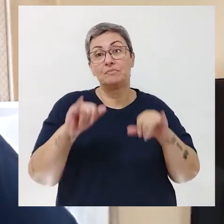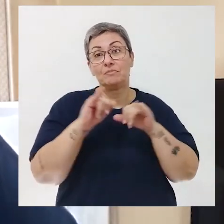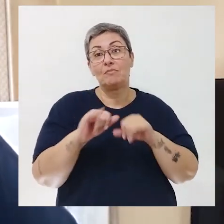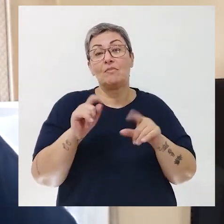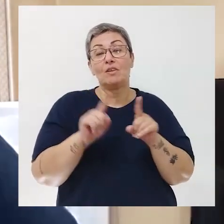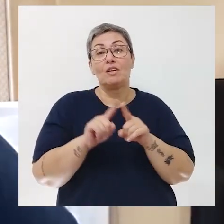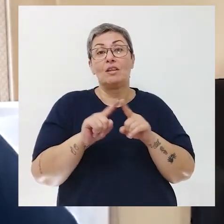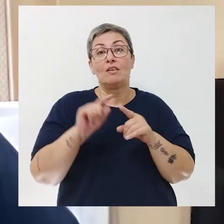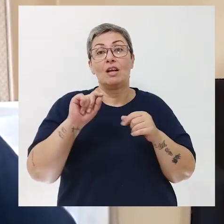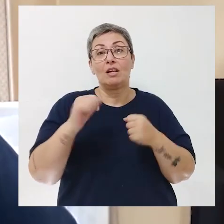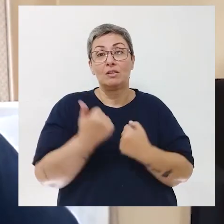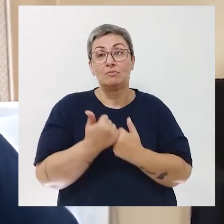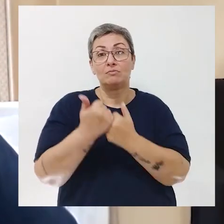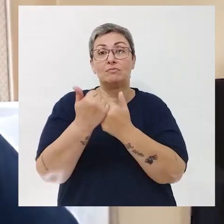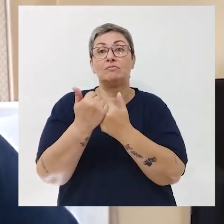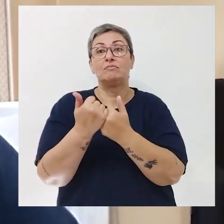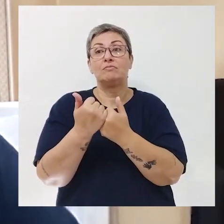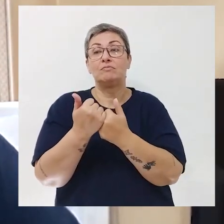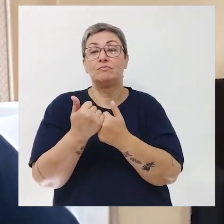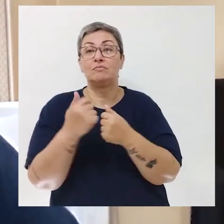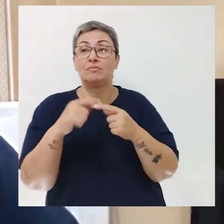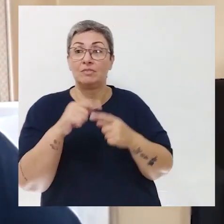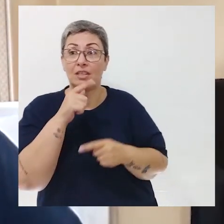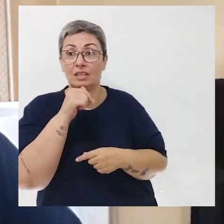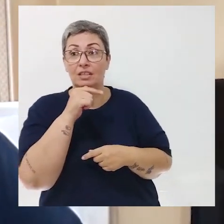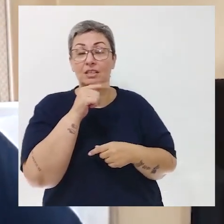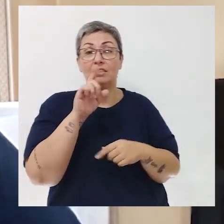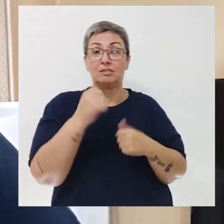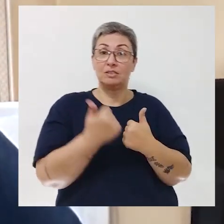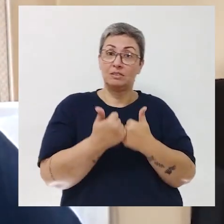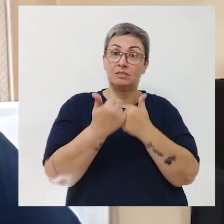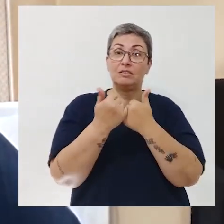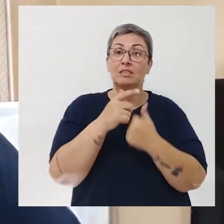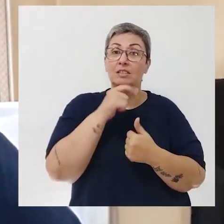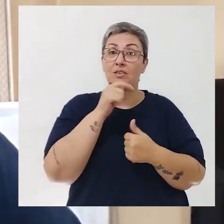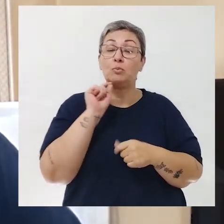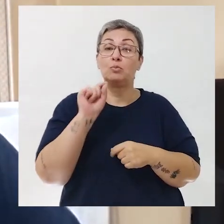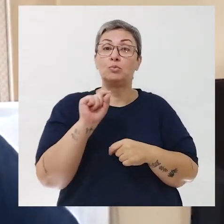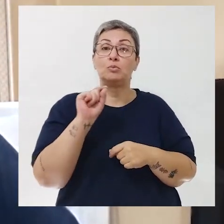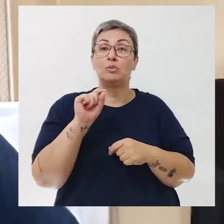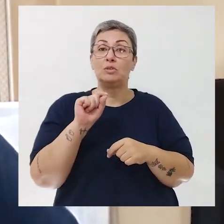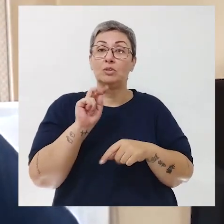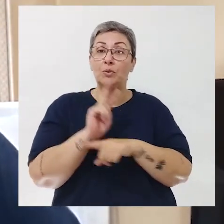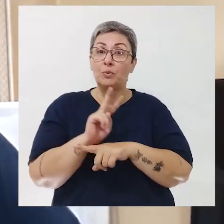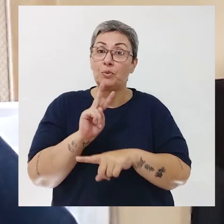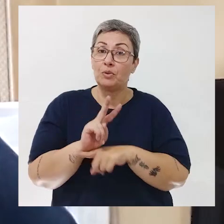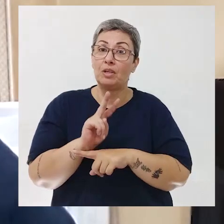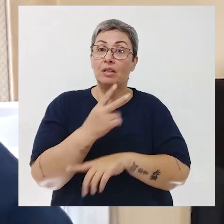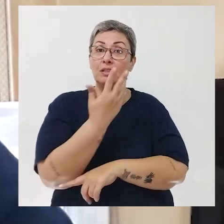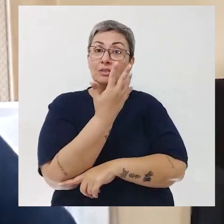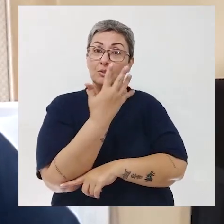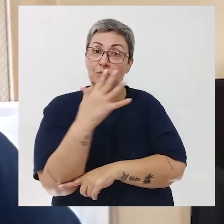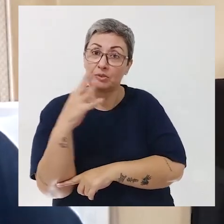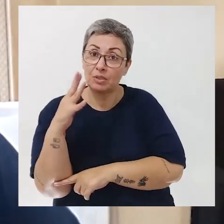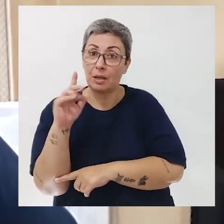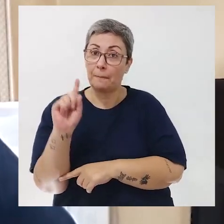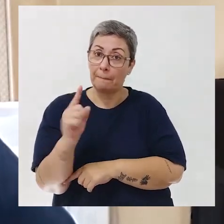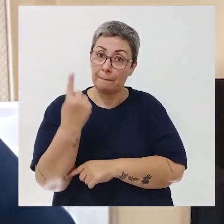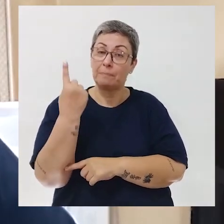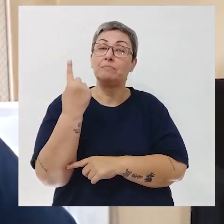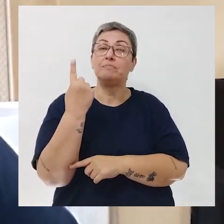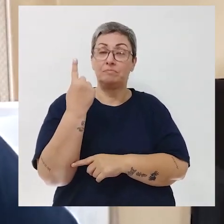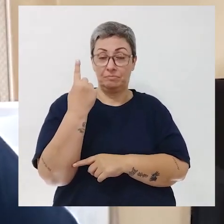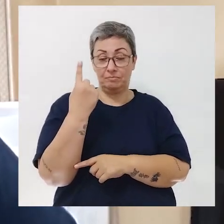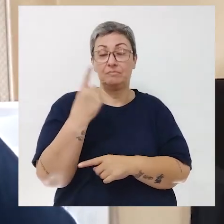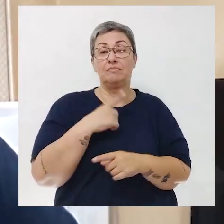campanha para preservar a água. Preservar a água seria cuidar bem da natureza, em primeiro